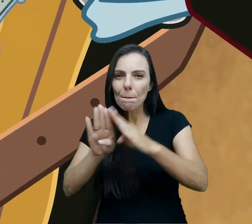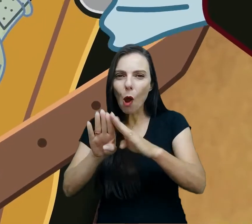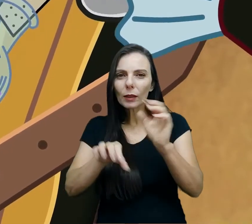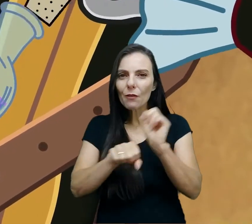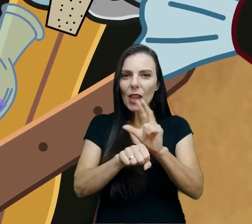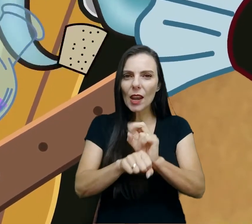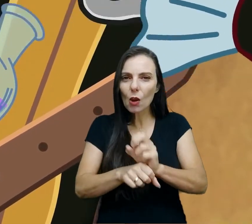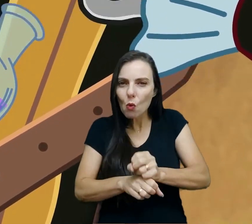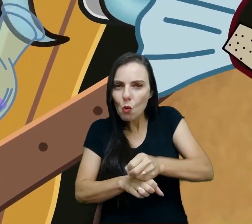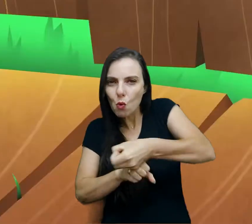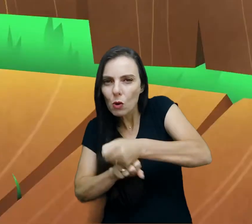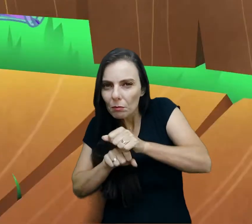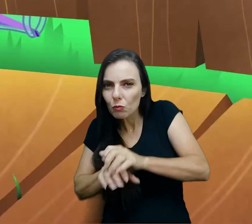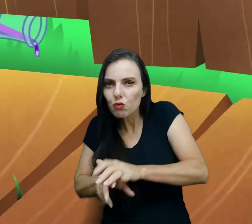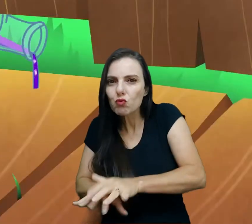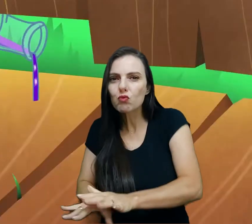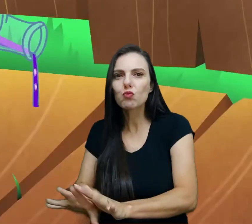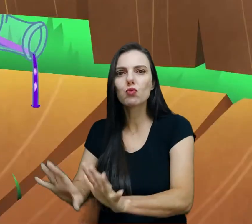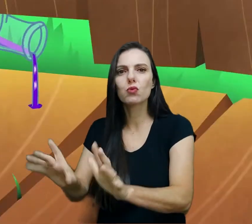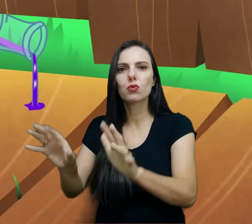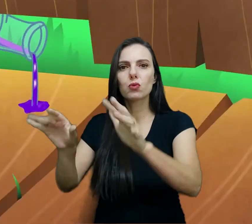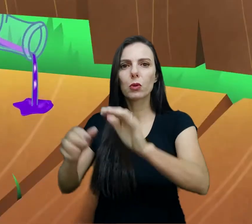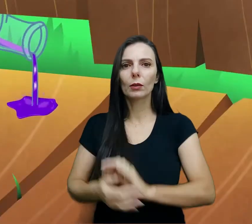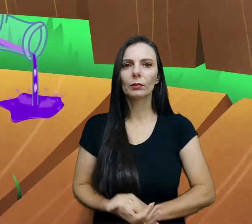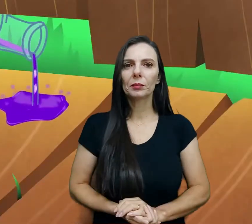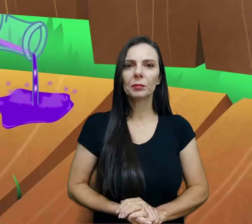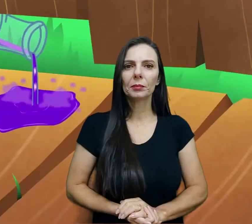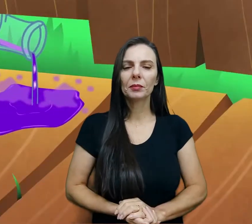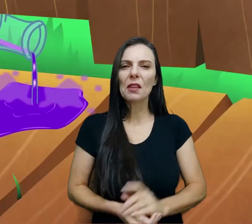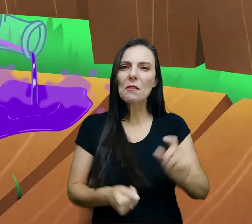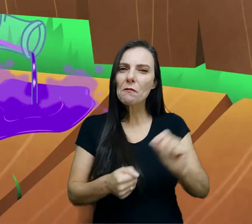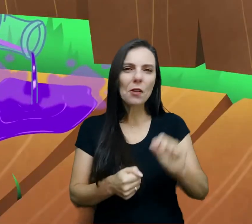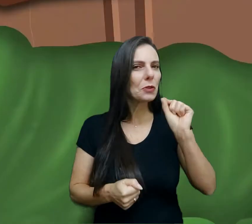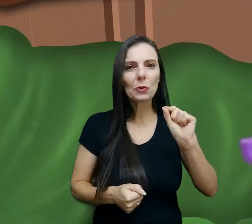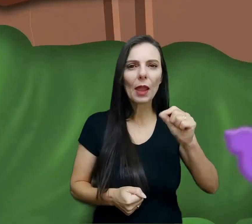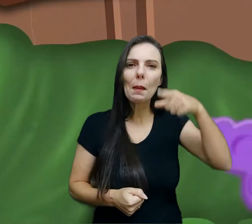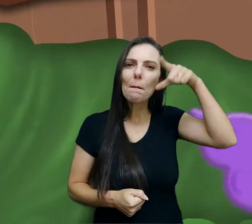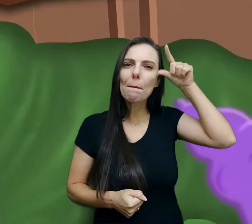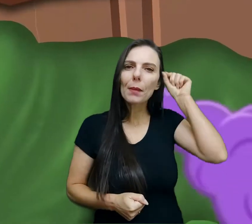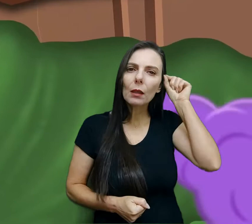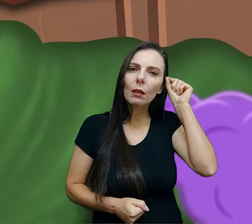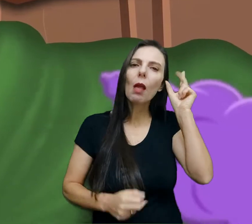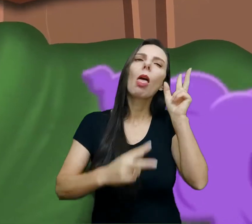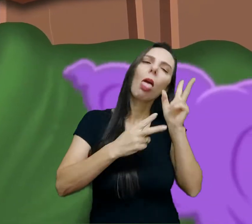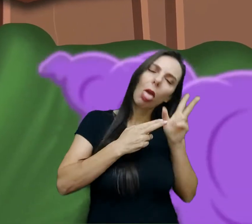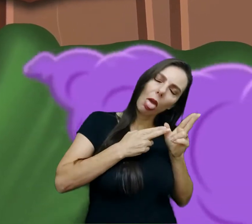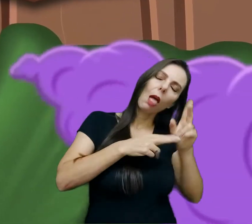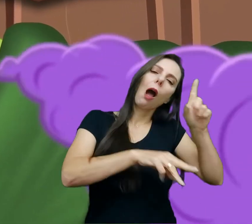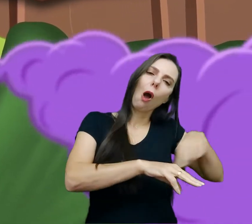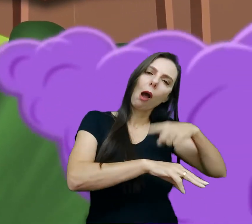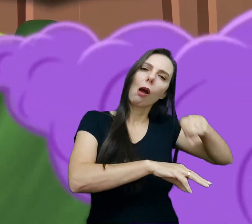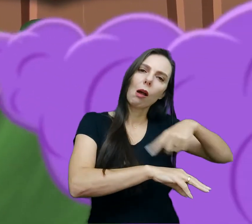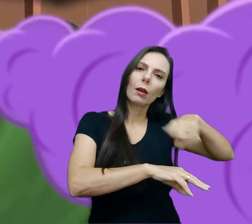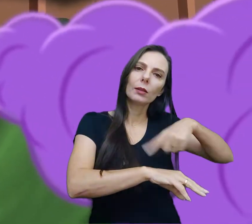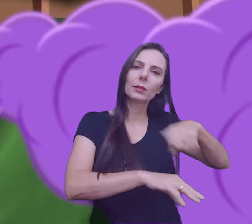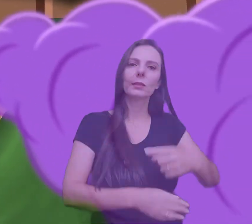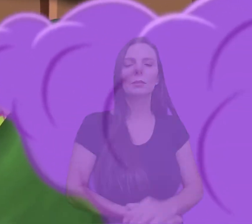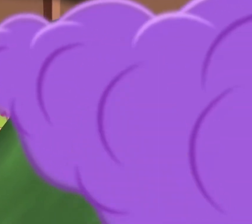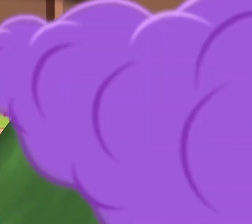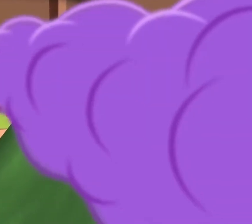Então, ele derramou o veneno da garrafa por debaixo da porta, fazendo com que Peter dormisse por